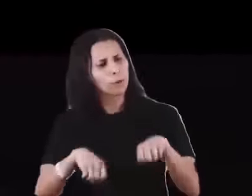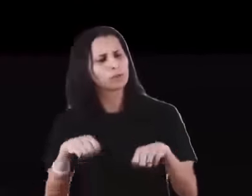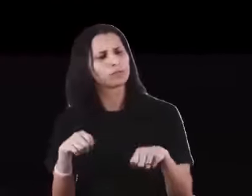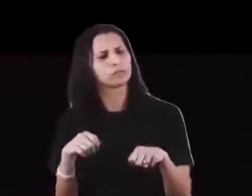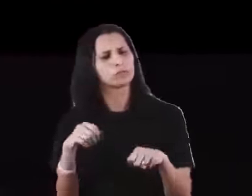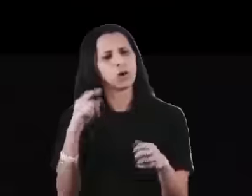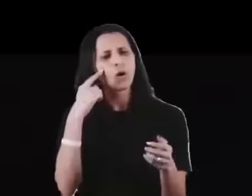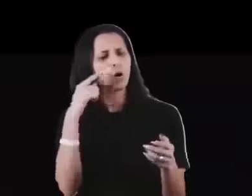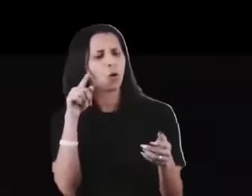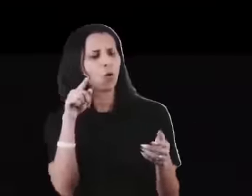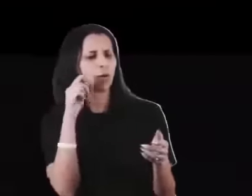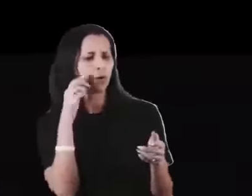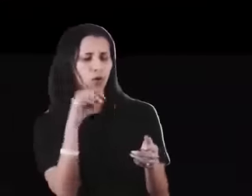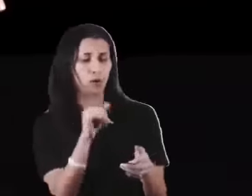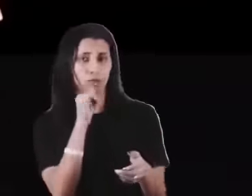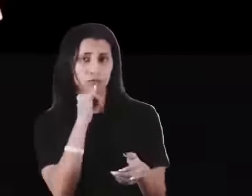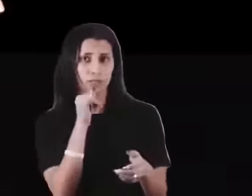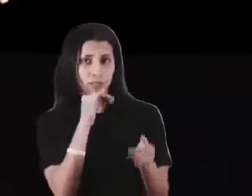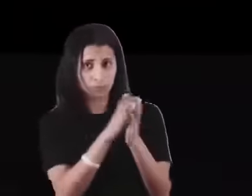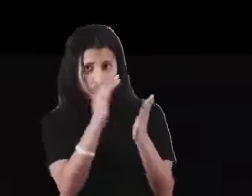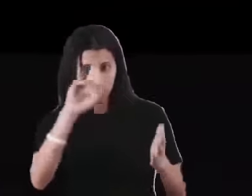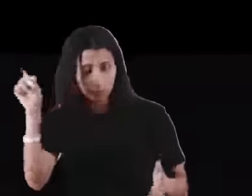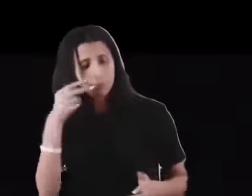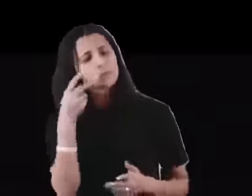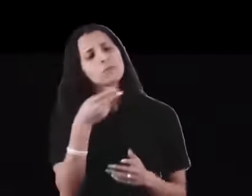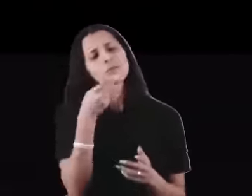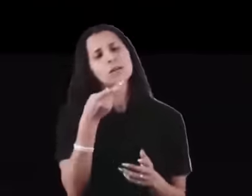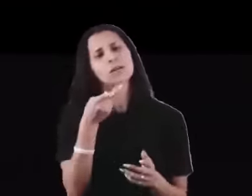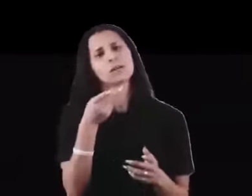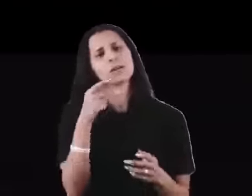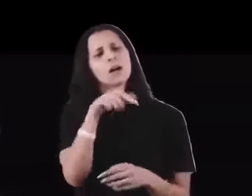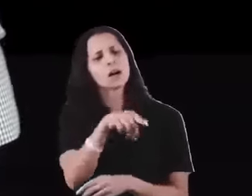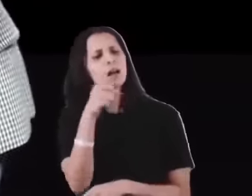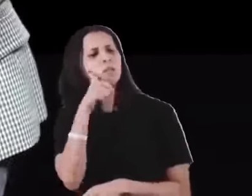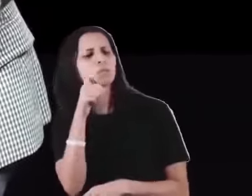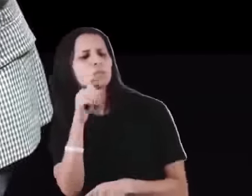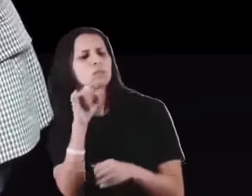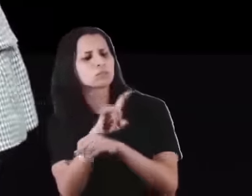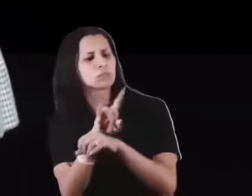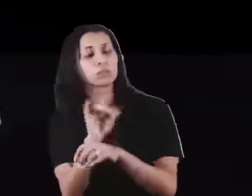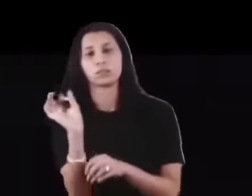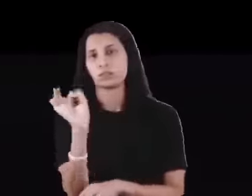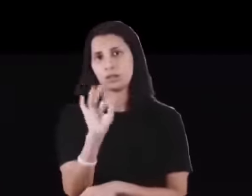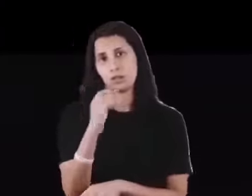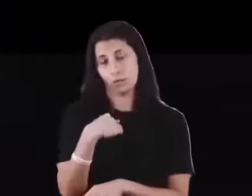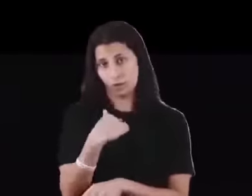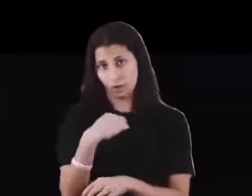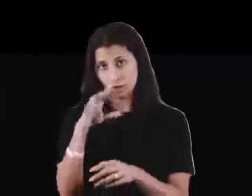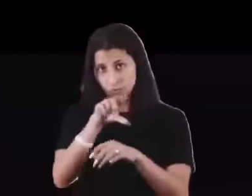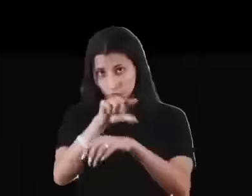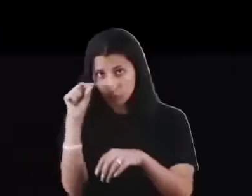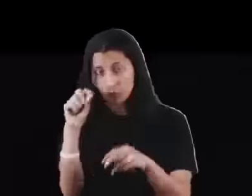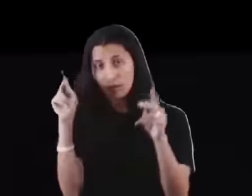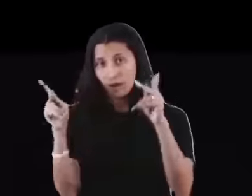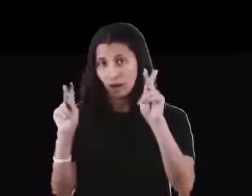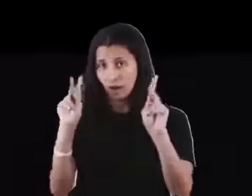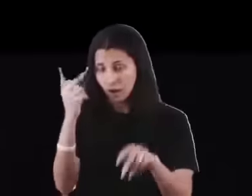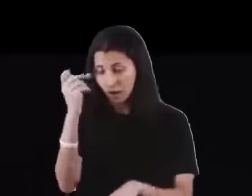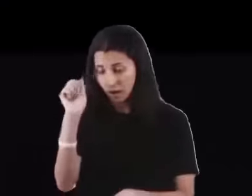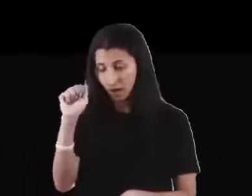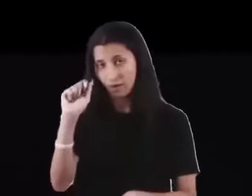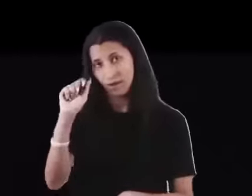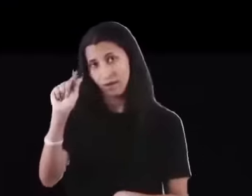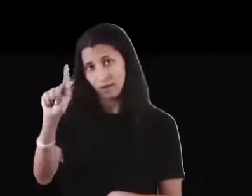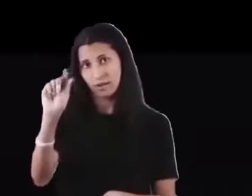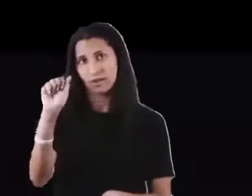foi traída mas eu escolhi a garo porque eu acredito no meu coração que H tipifica uma